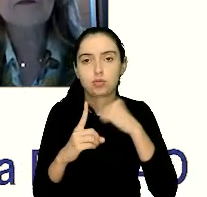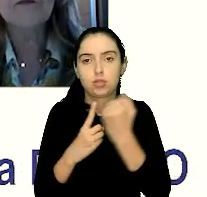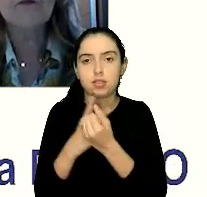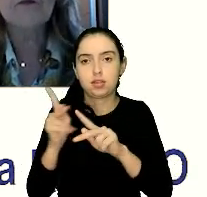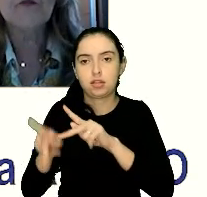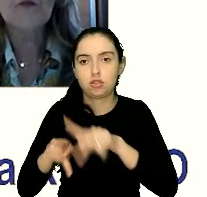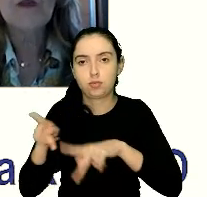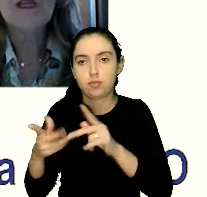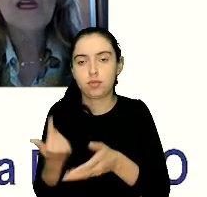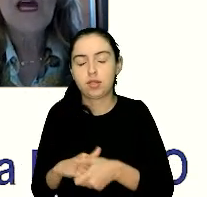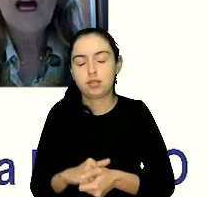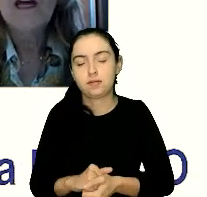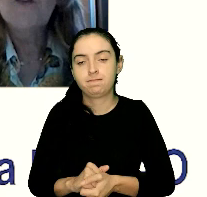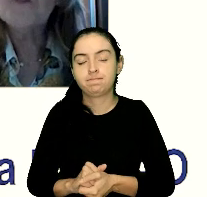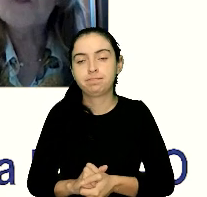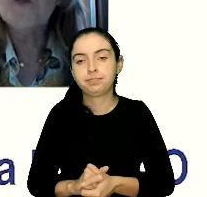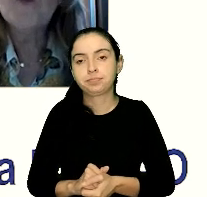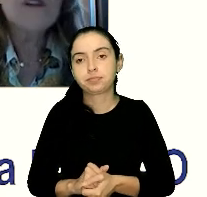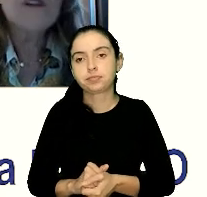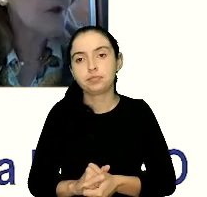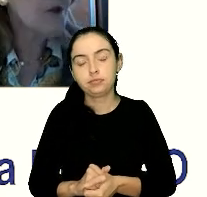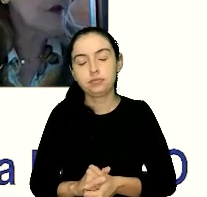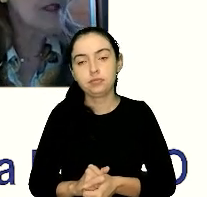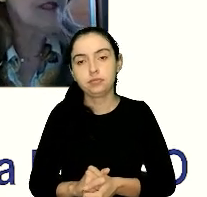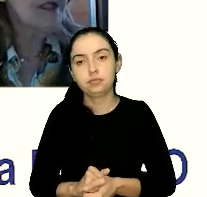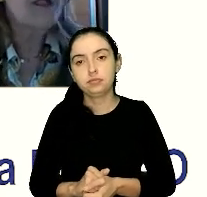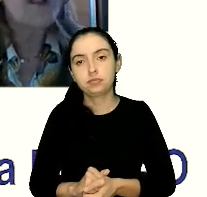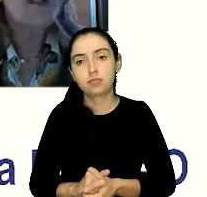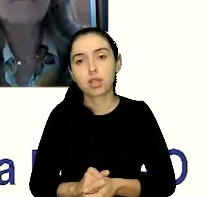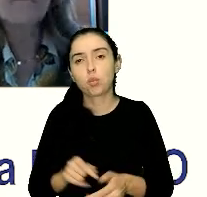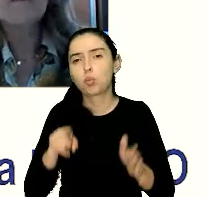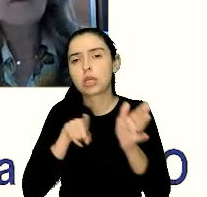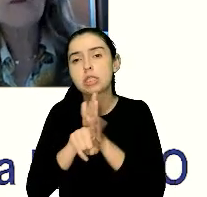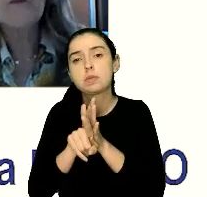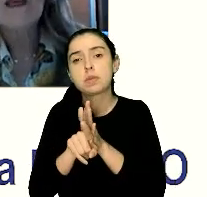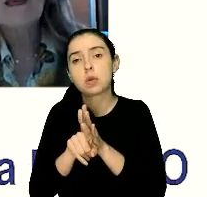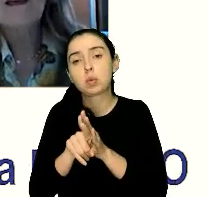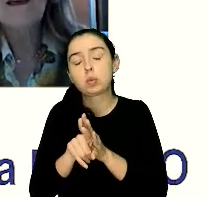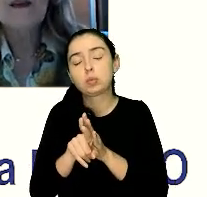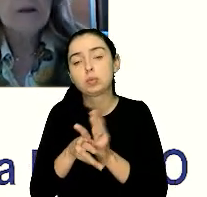Tá? Eu faço algumas perguntas aqui,